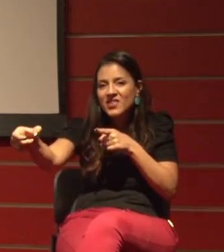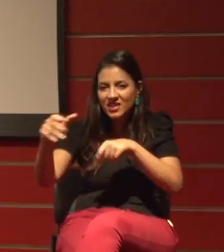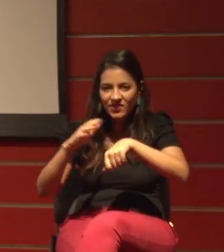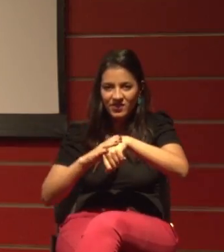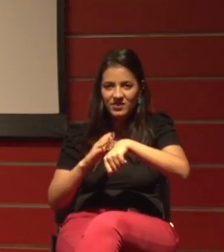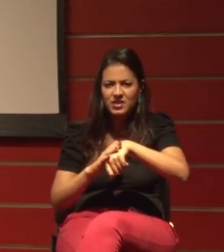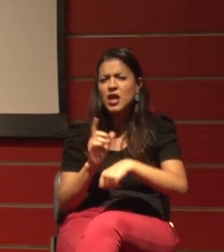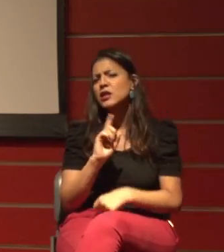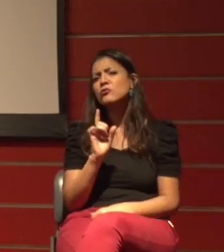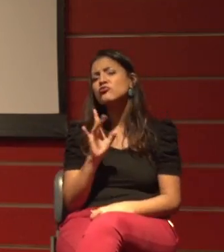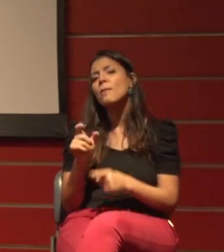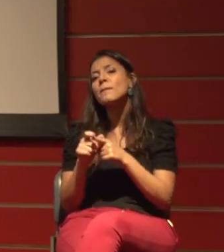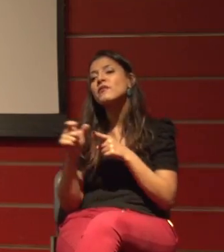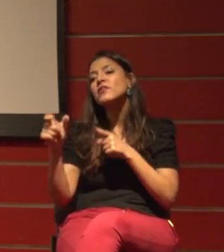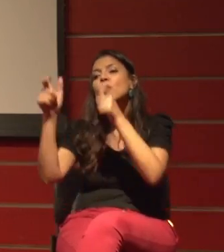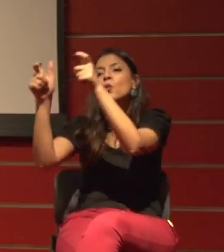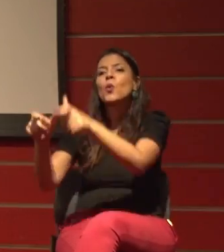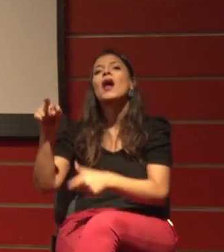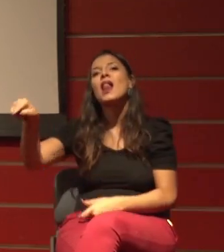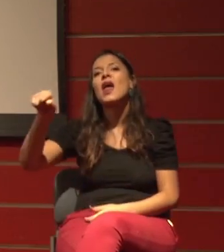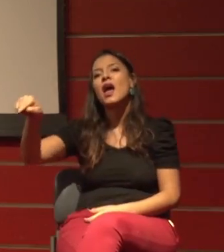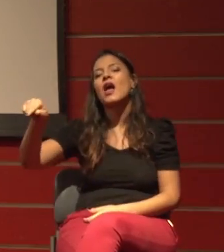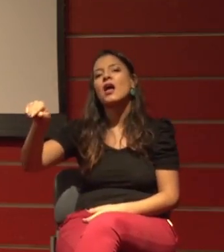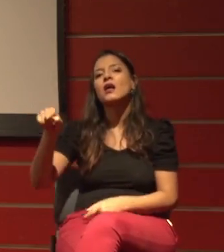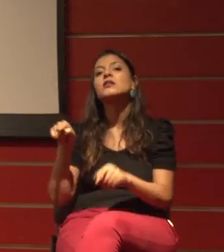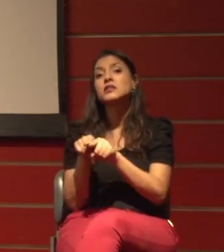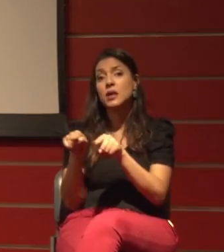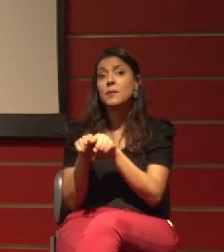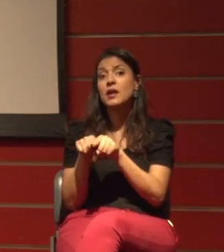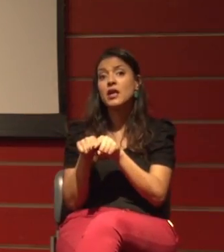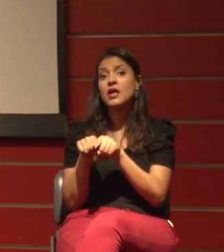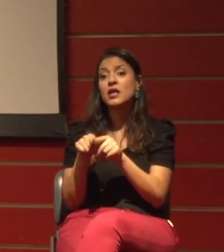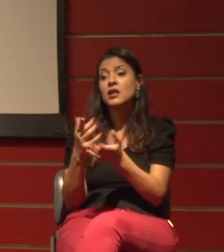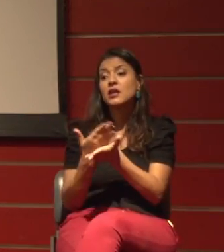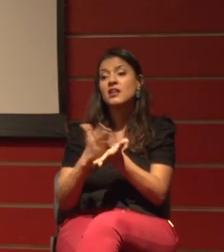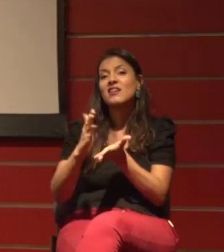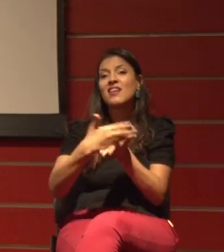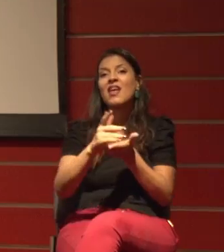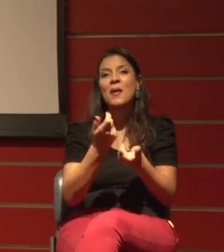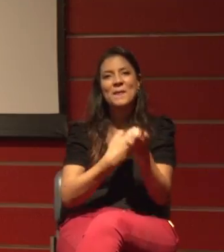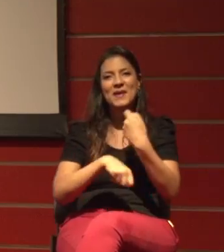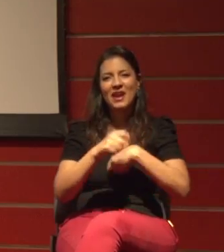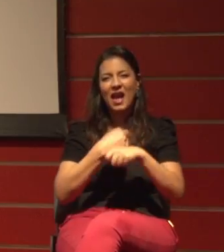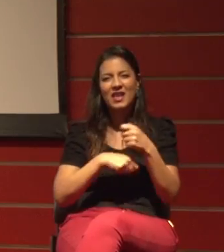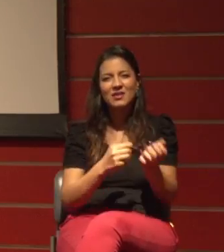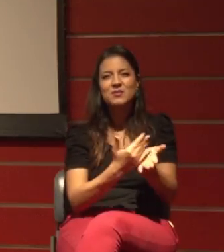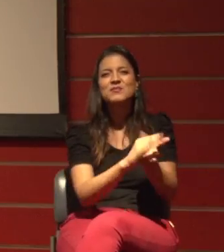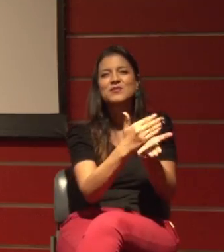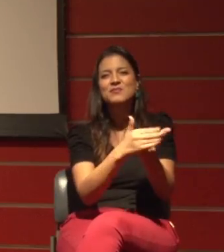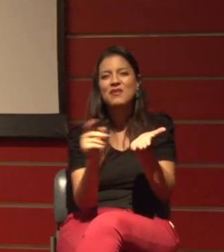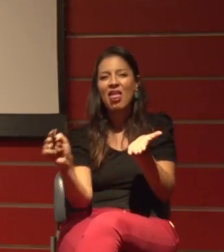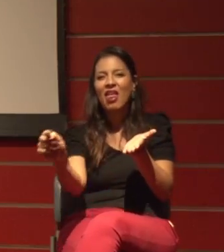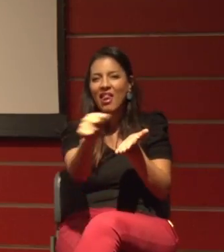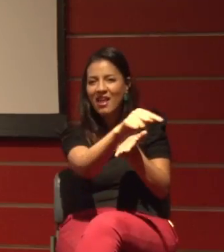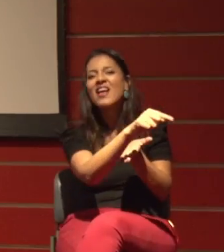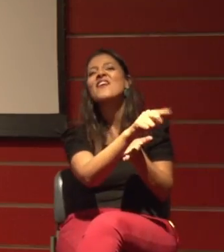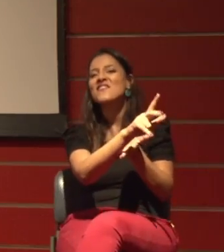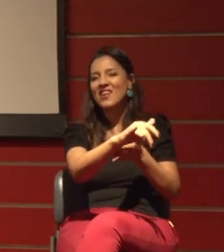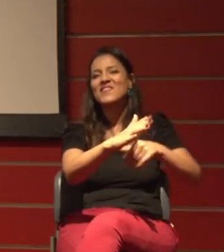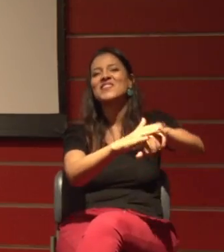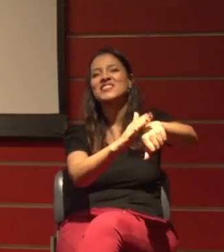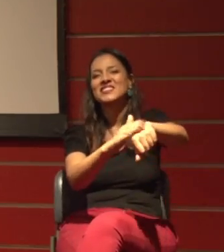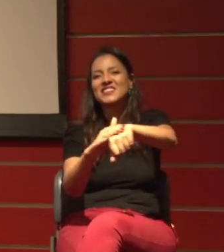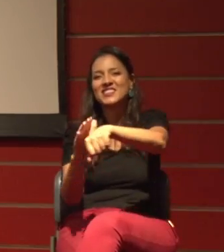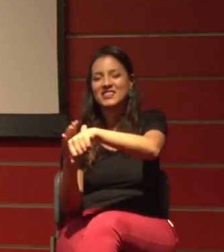geográficas mas nas periferias mercad lógicas né a margem desse mercado que hoje tá aí eh